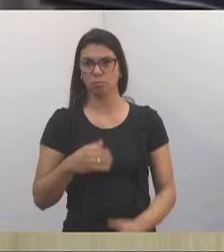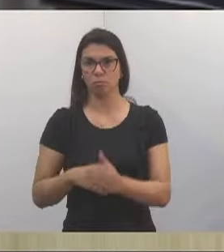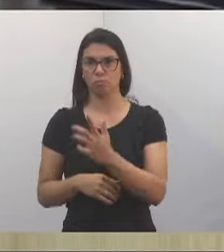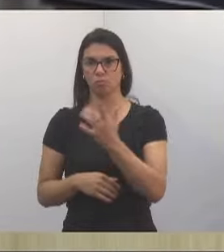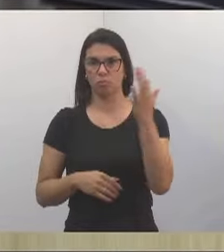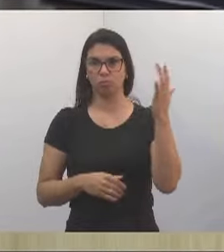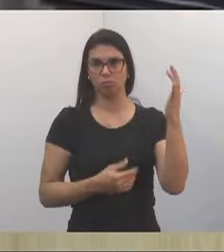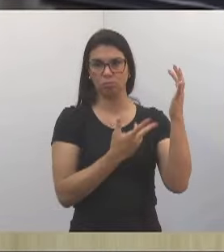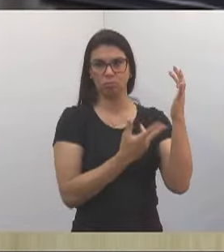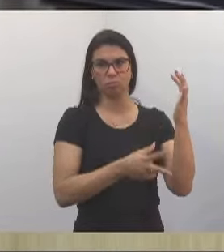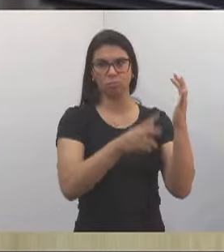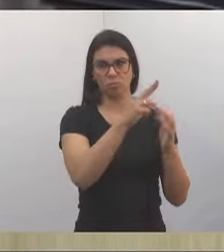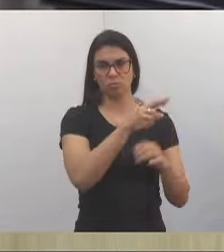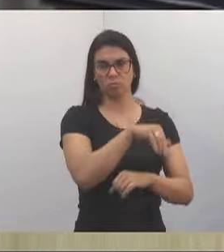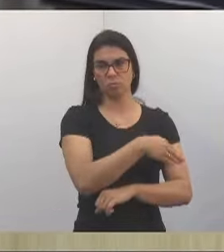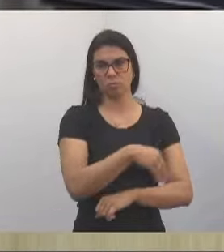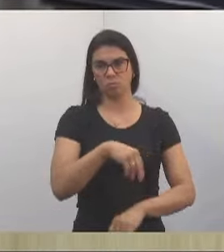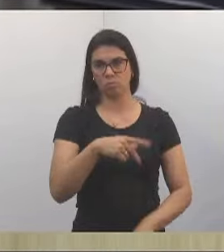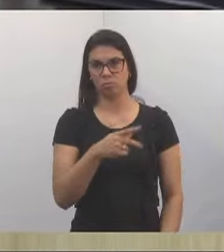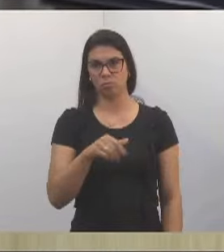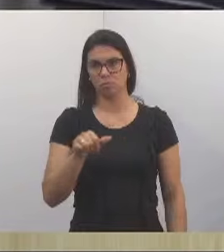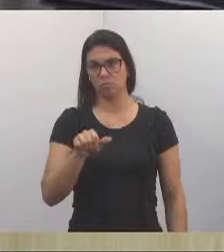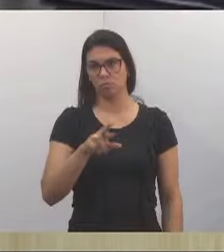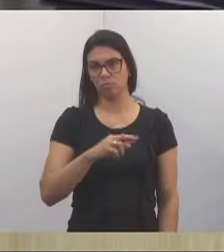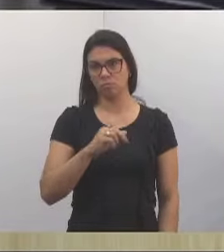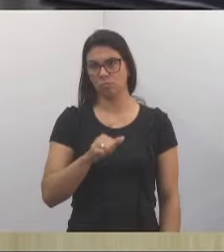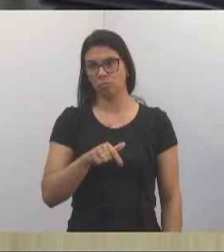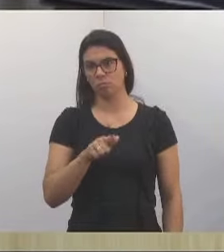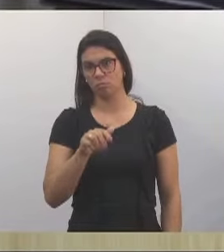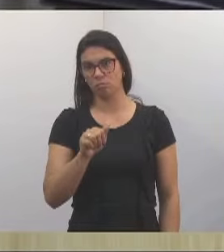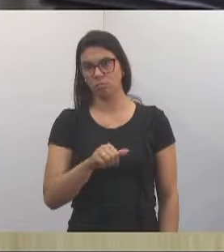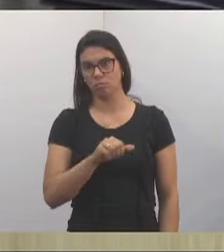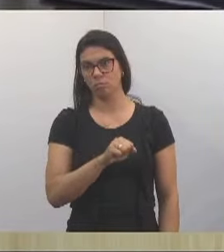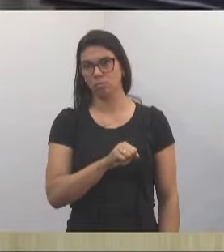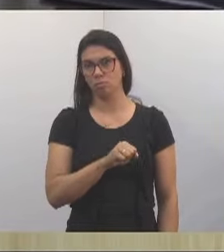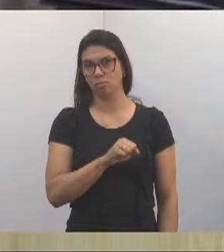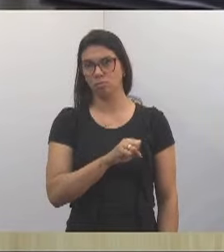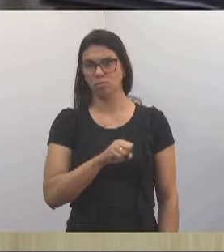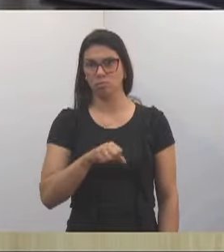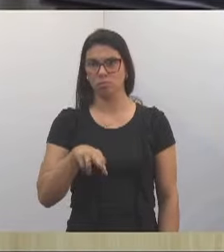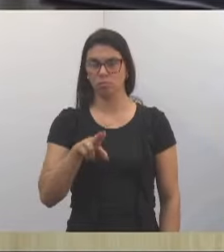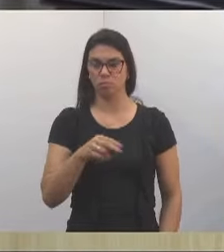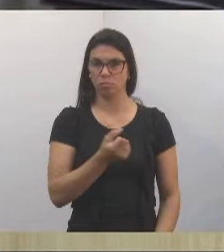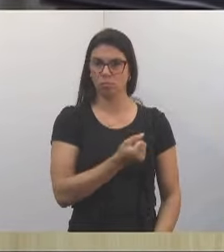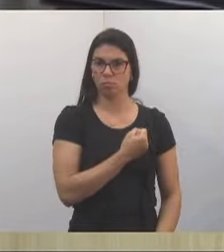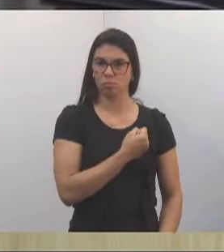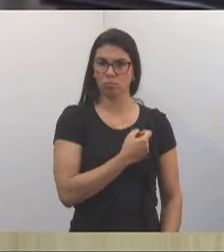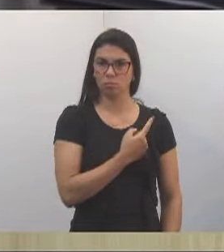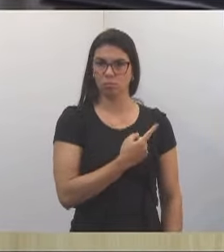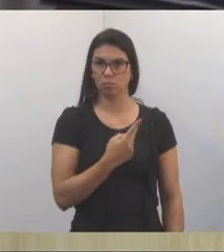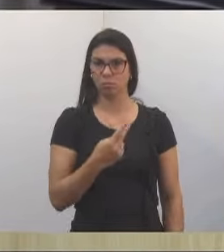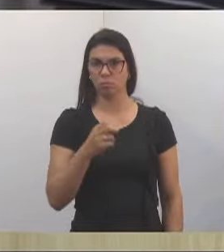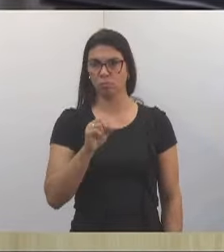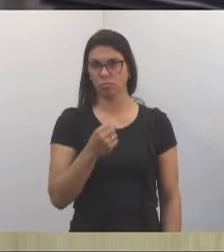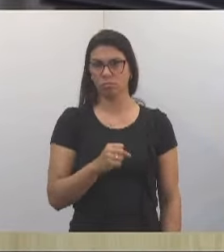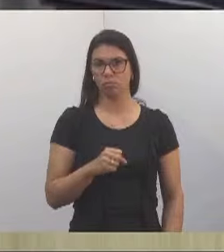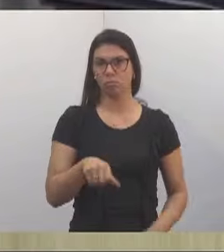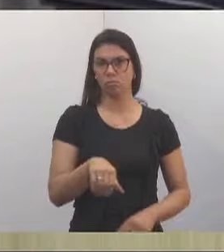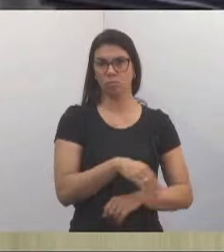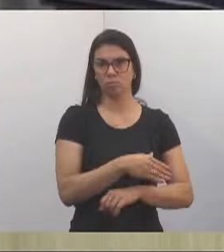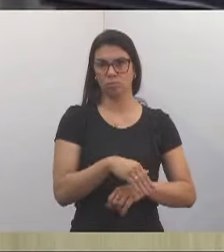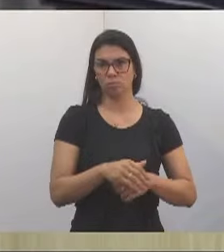árvore localizado na rua Paraguaçu, na lateral da casa de número 128, e esquina com a rua